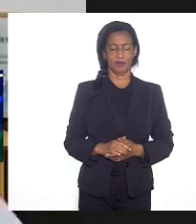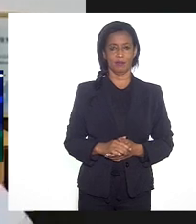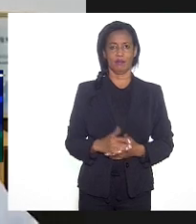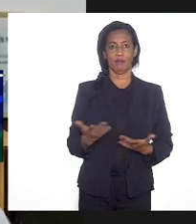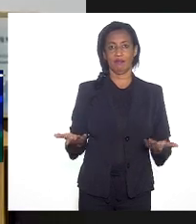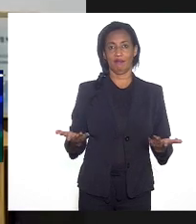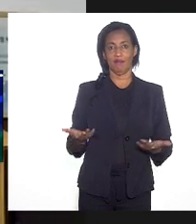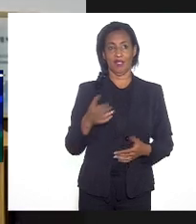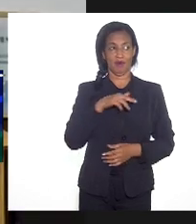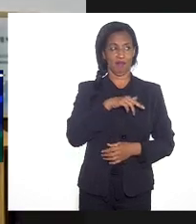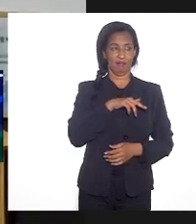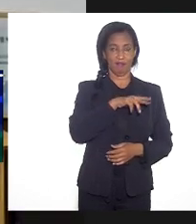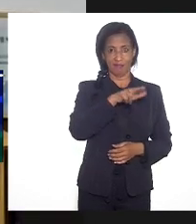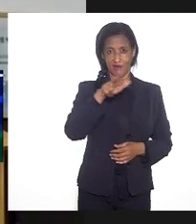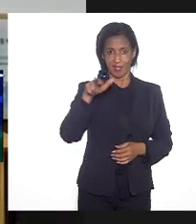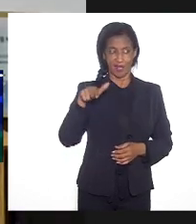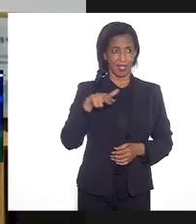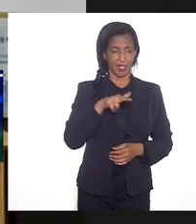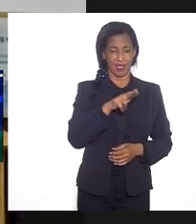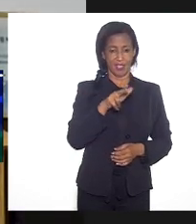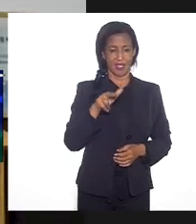Caríssimos irmãos,